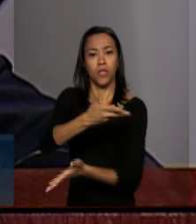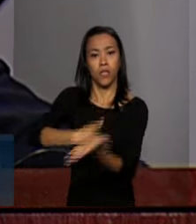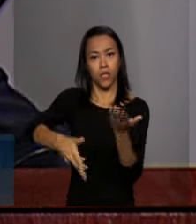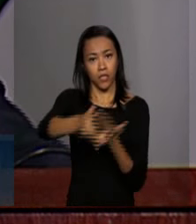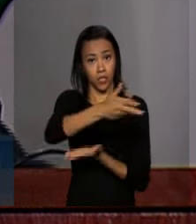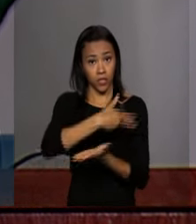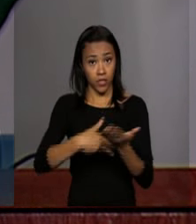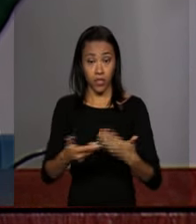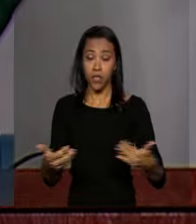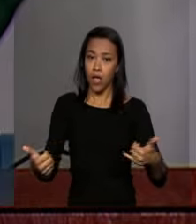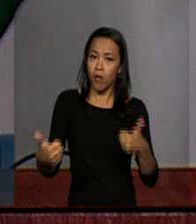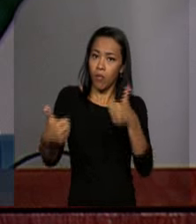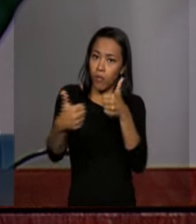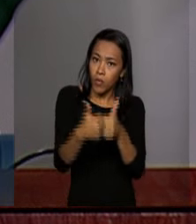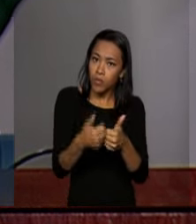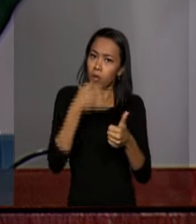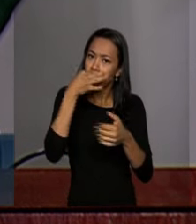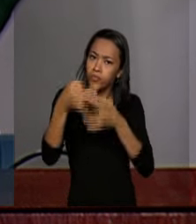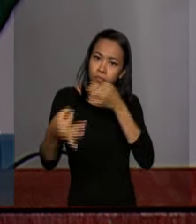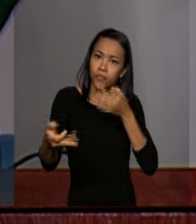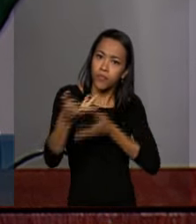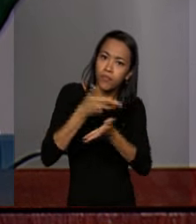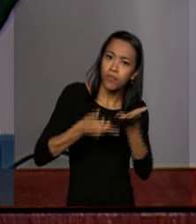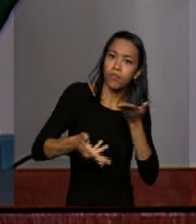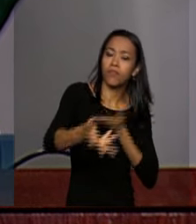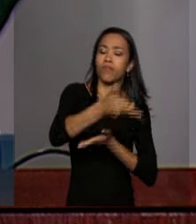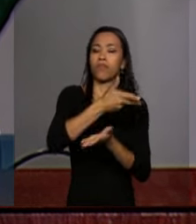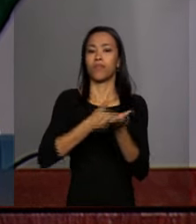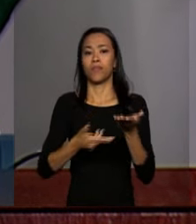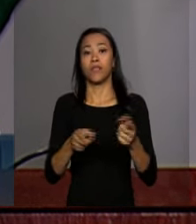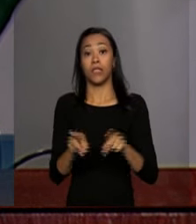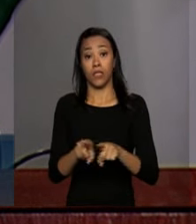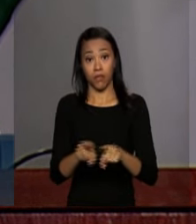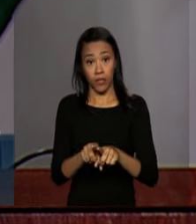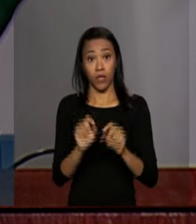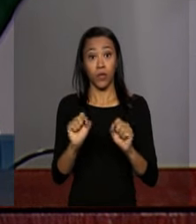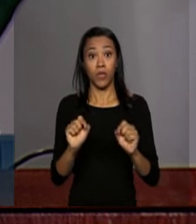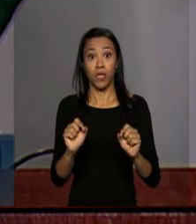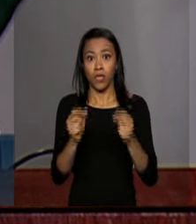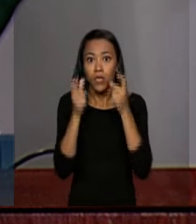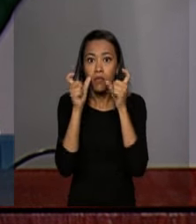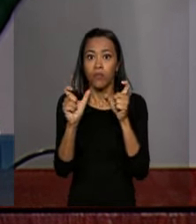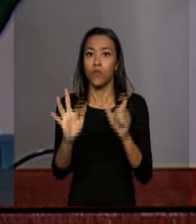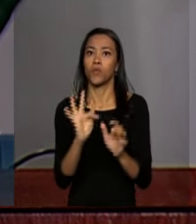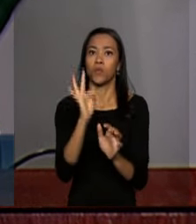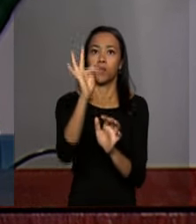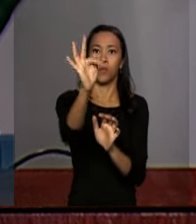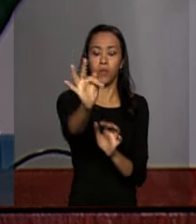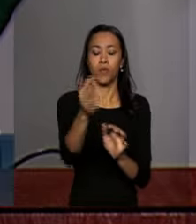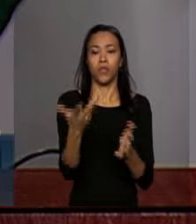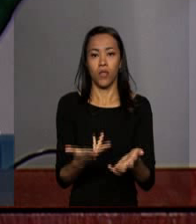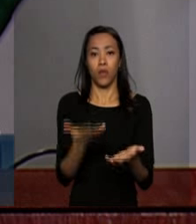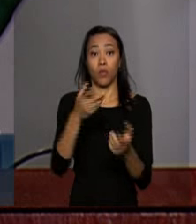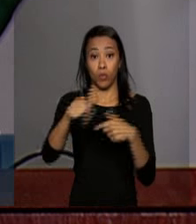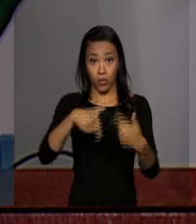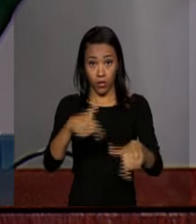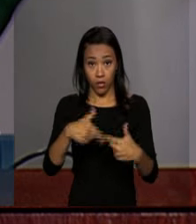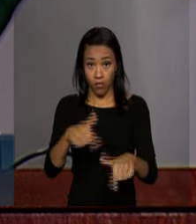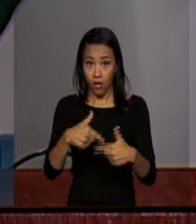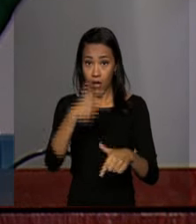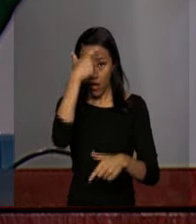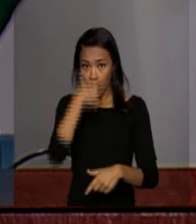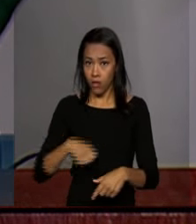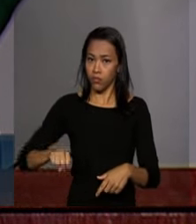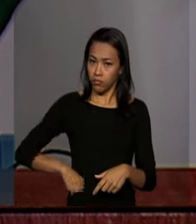em aproximar posições, em conciliar ofertas módicas com demandas ambiciosas. A carreira, no entanto, remunera